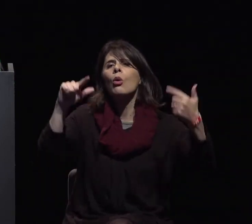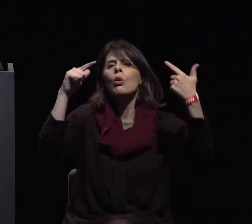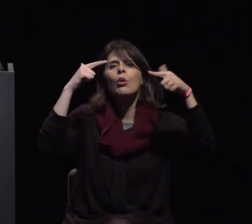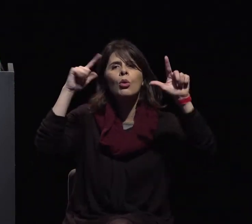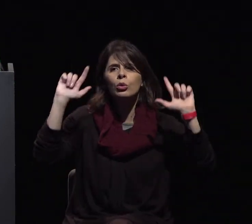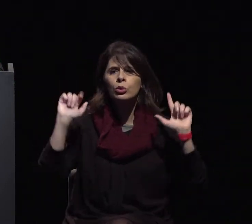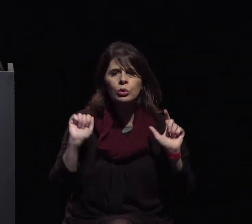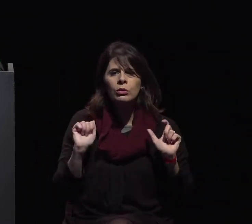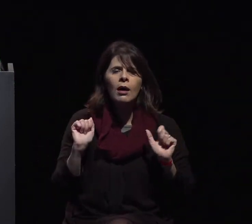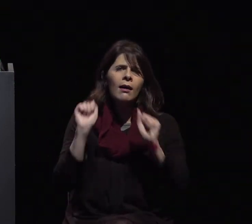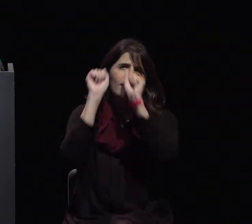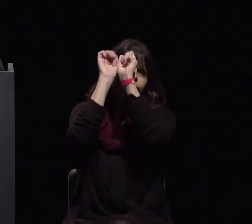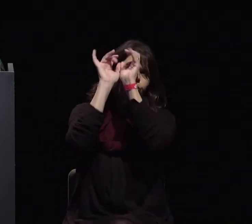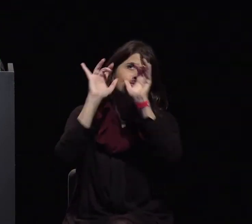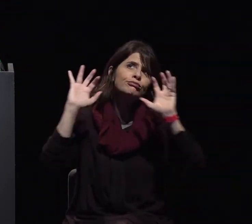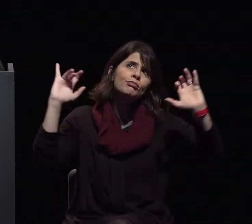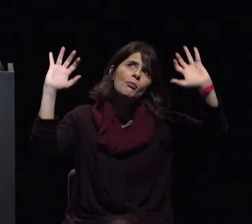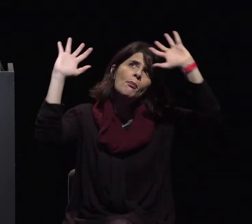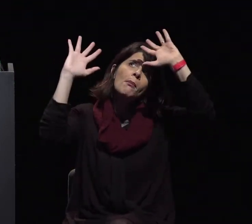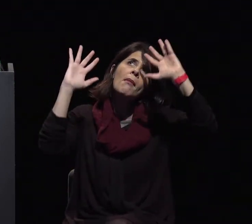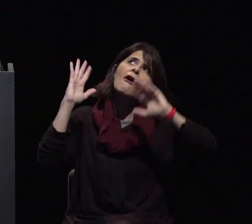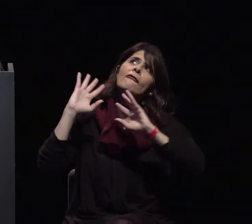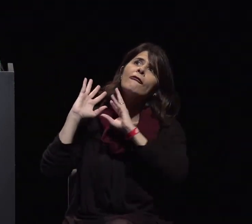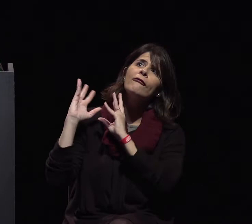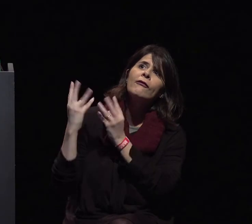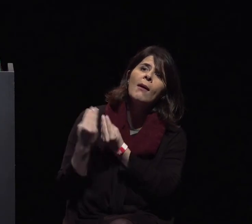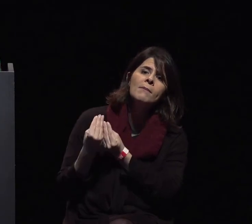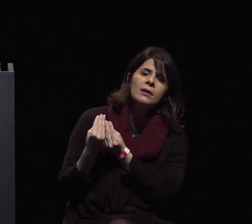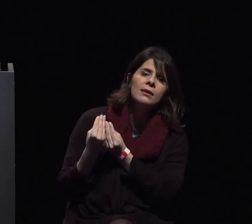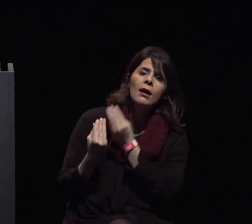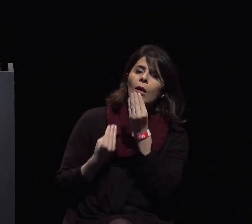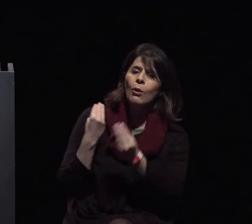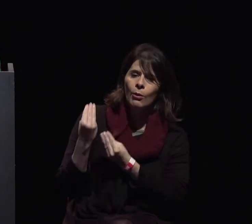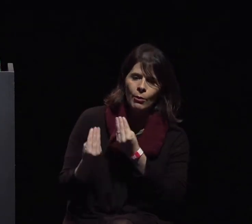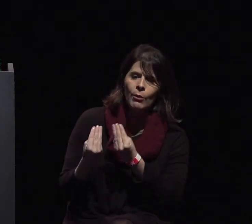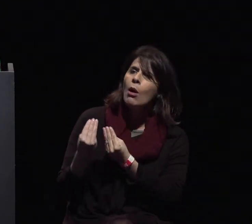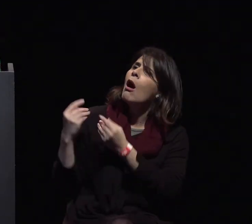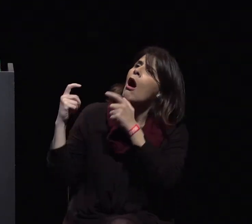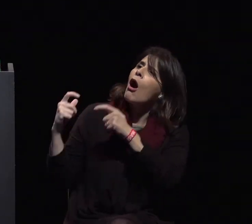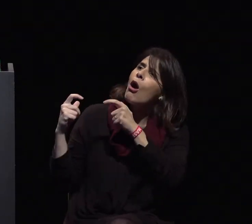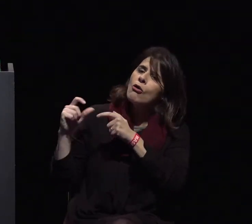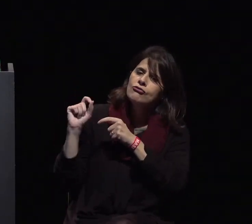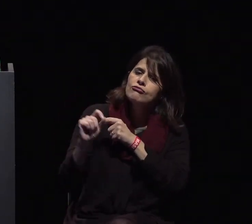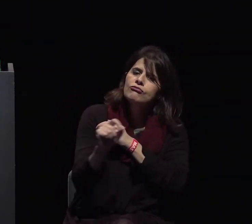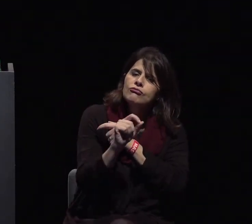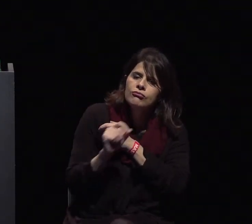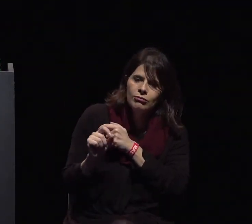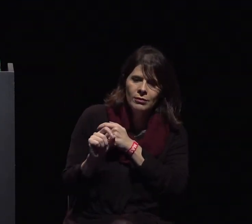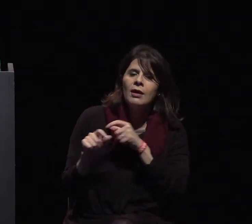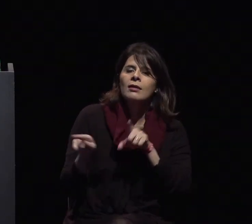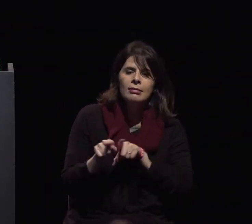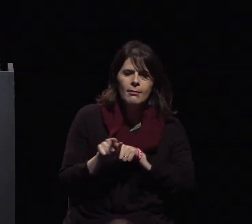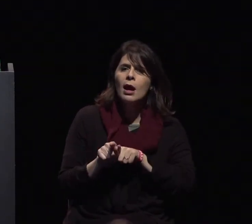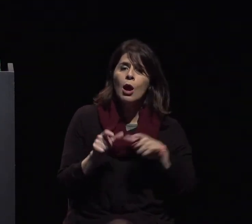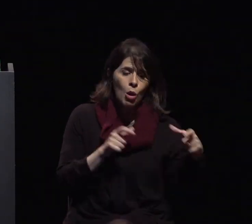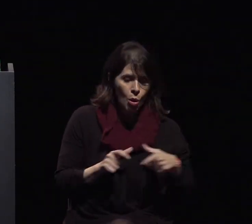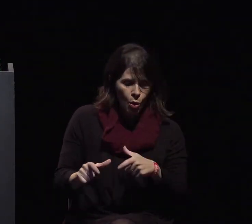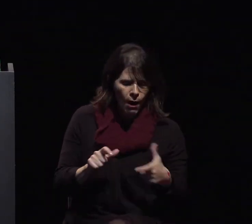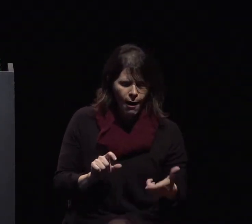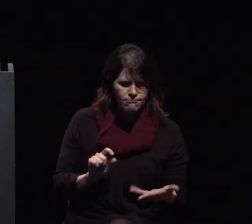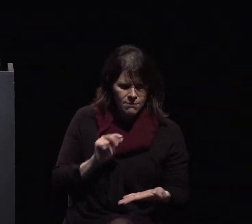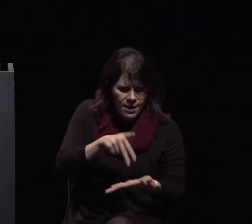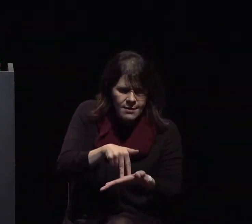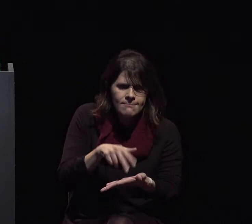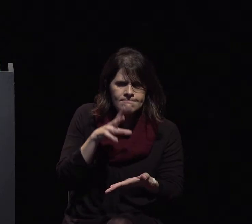que constituem a memória da minha família. Mapas que constituem lugares de resistência e luta,